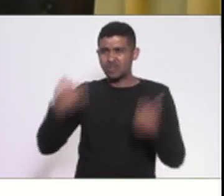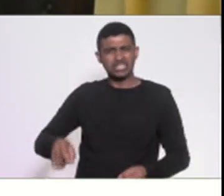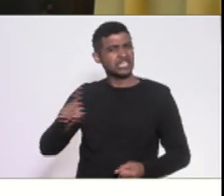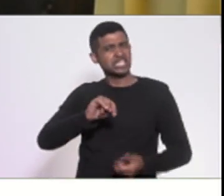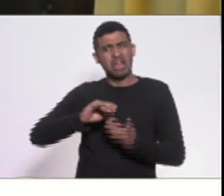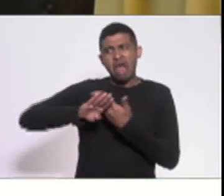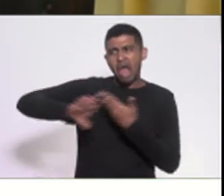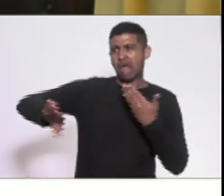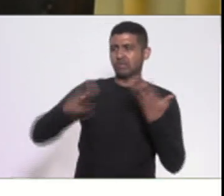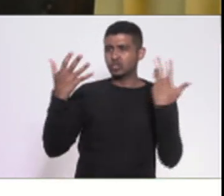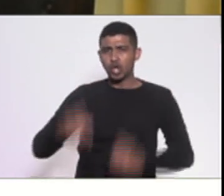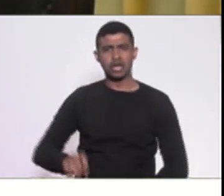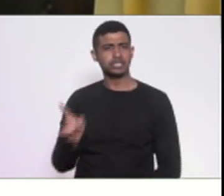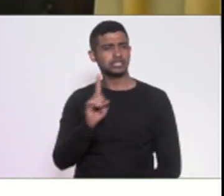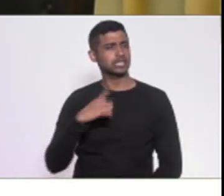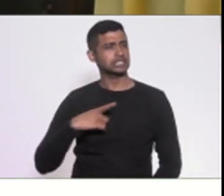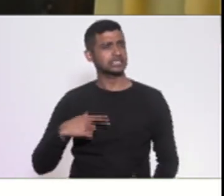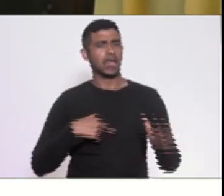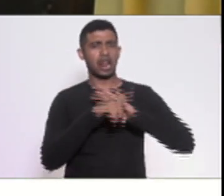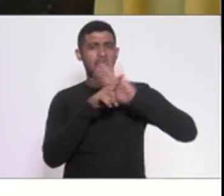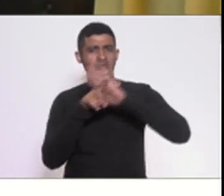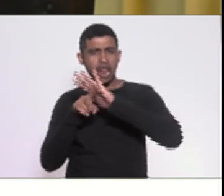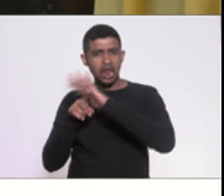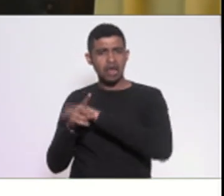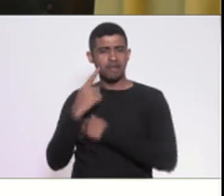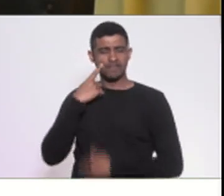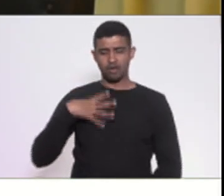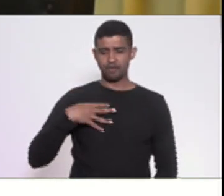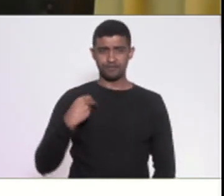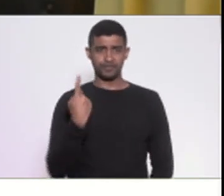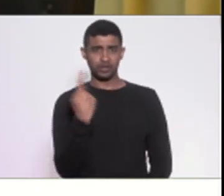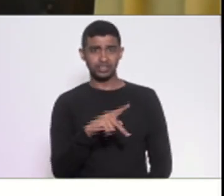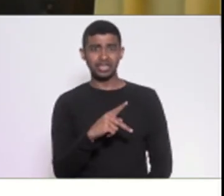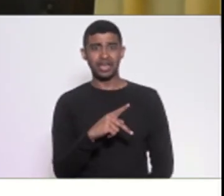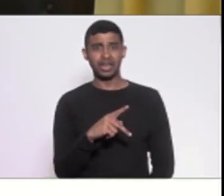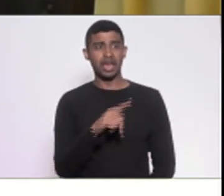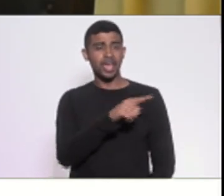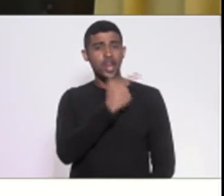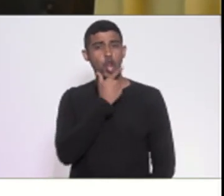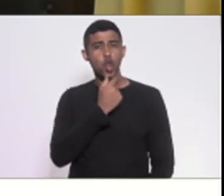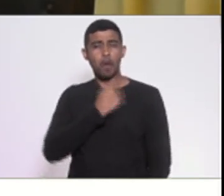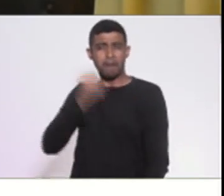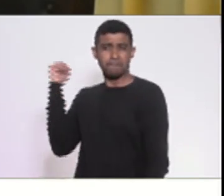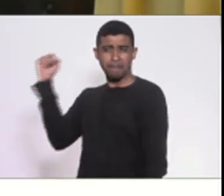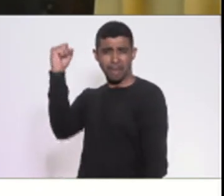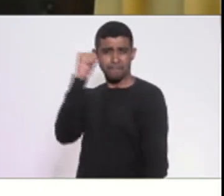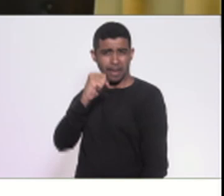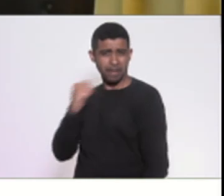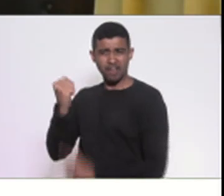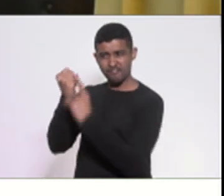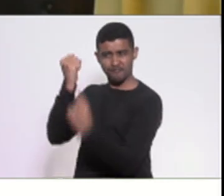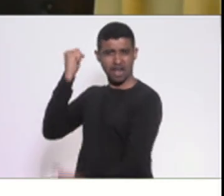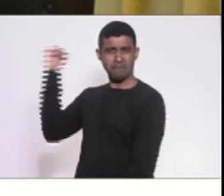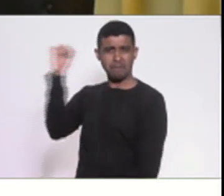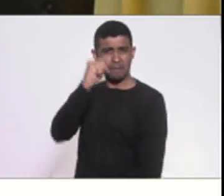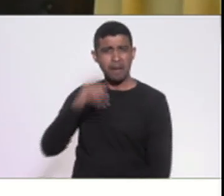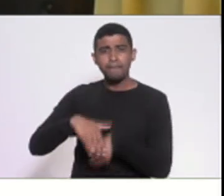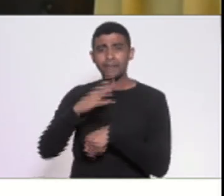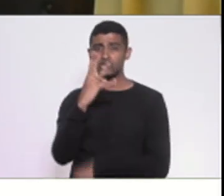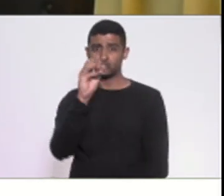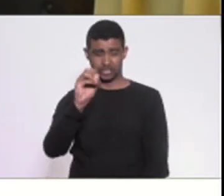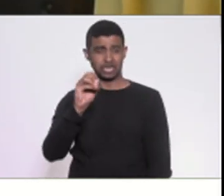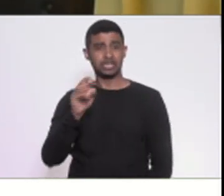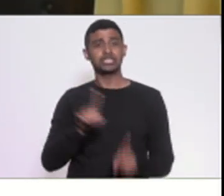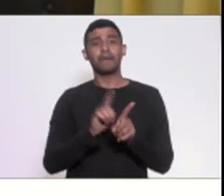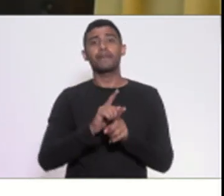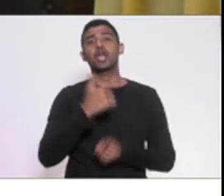separação. E, segundo as investigações, diante dos filhos dela, deu mais de 30 facadas na ex-mulher. Outro caso dramático foi o de